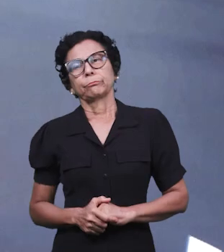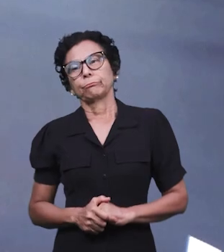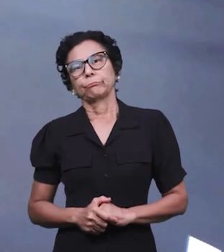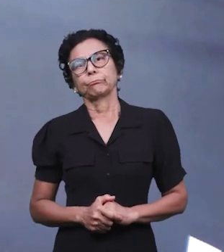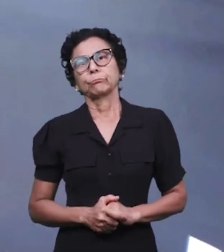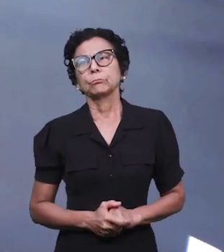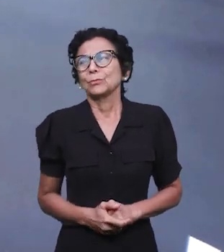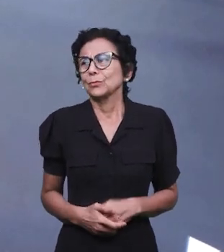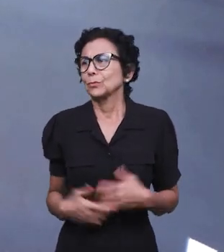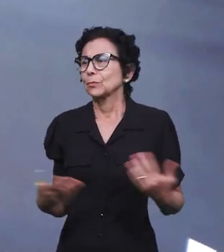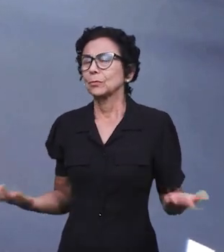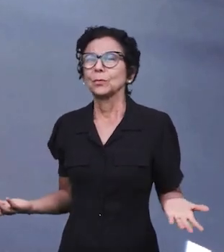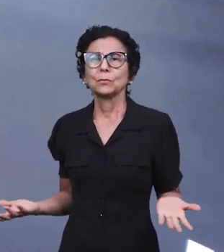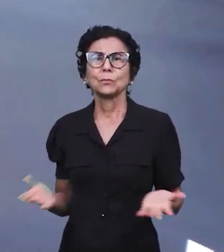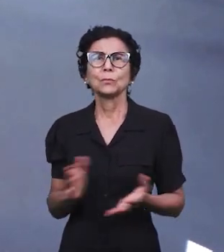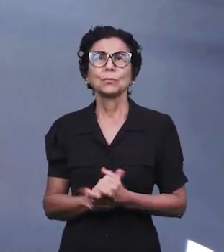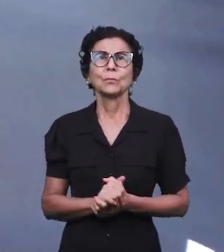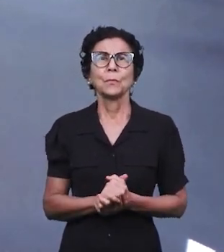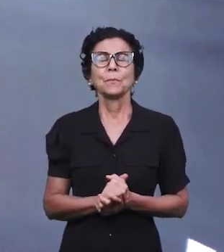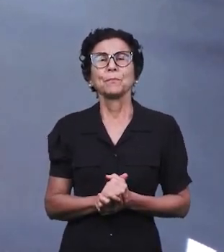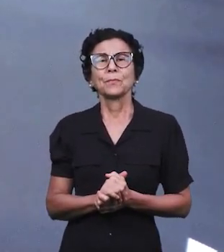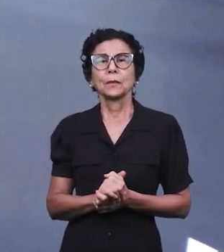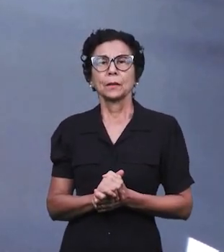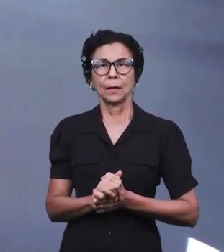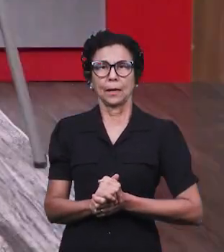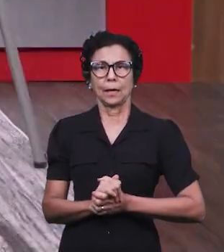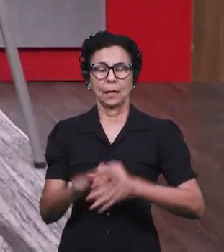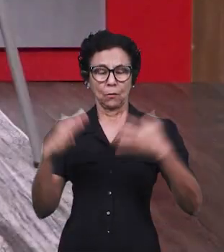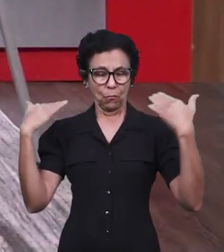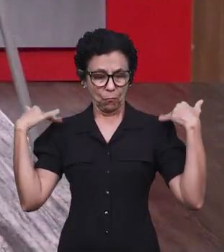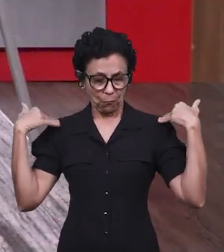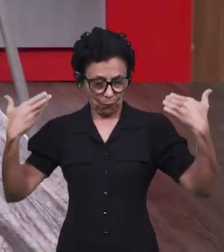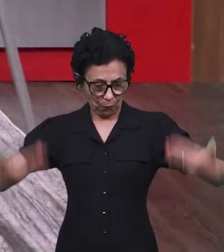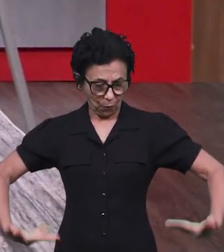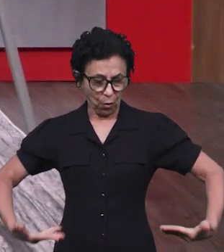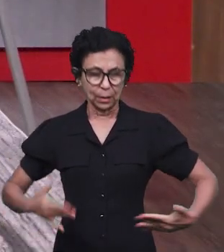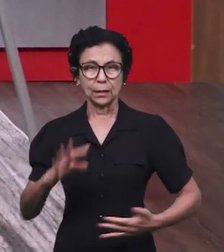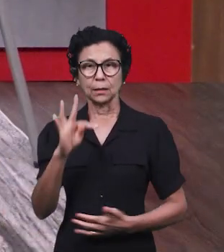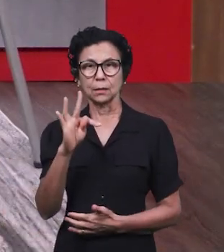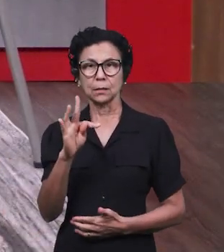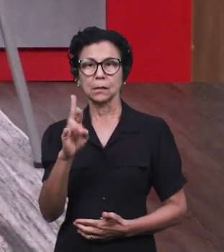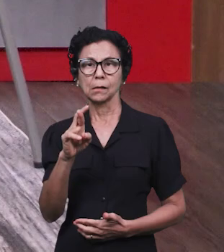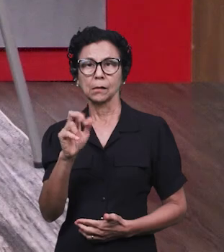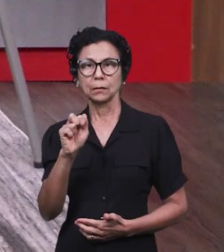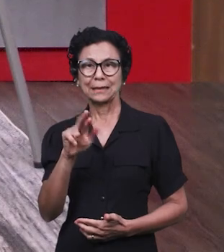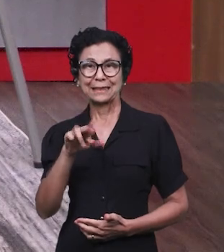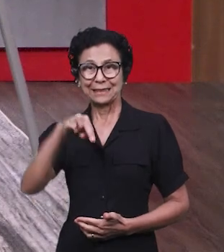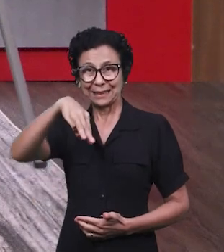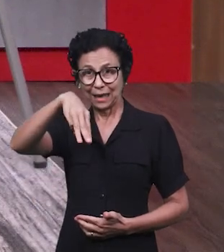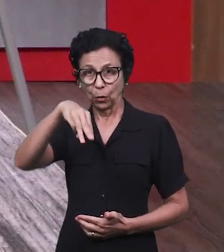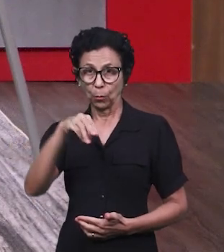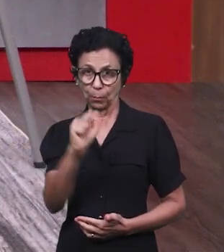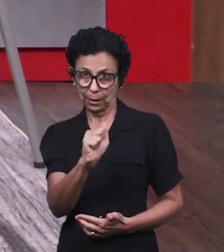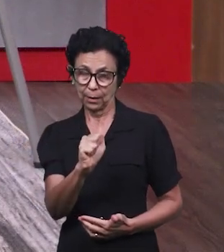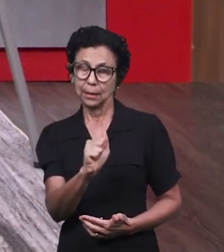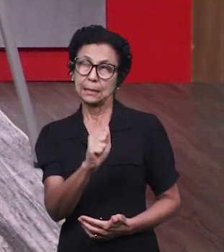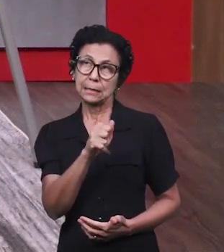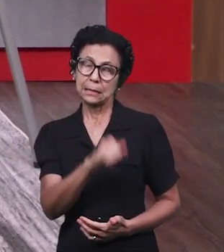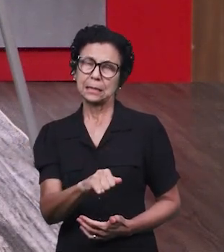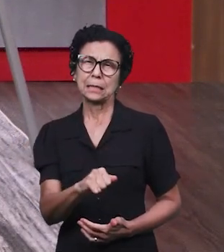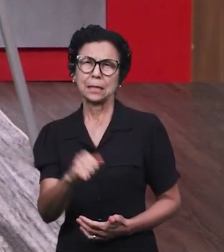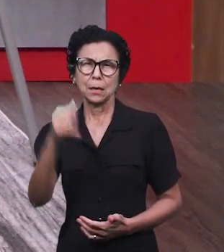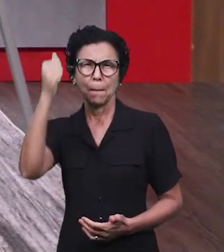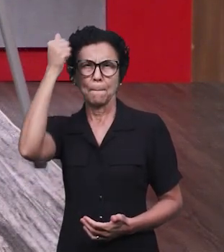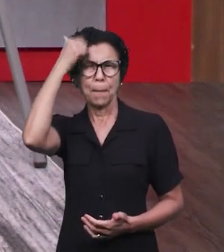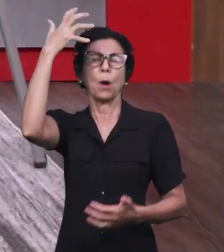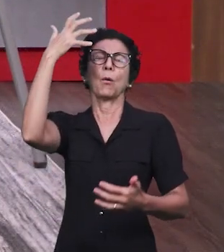perguntar, mas o que é trauma? Trauma é o que vem de fora. Então, se você teve uma pancada, se você